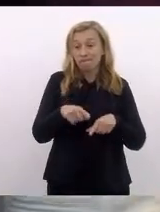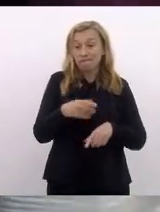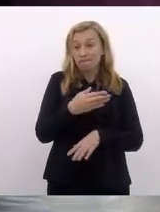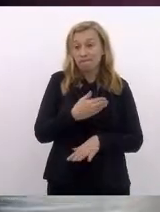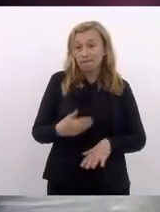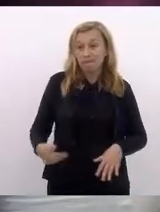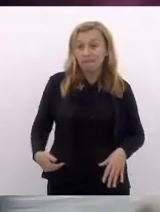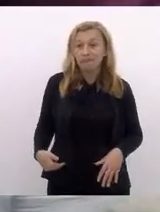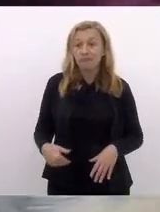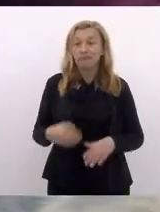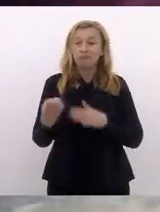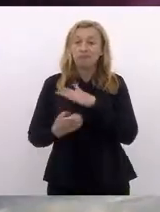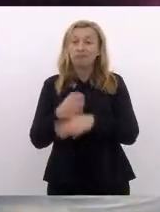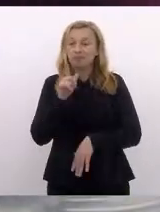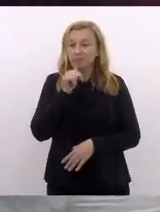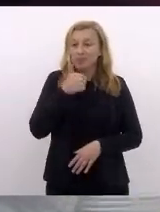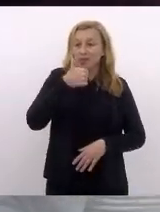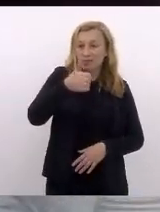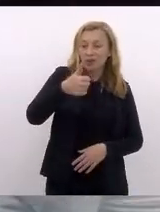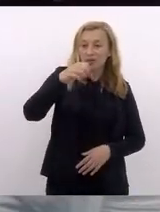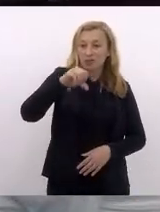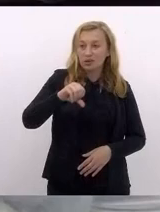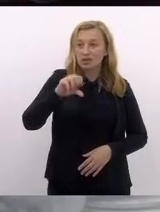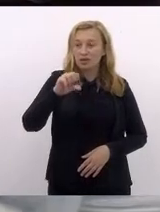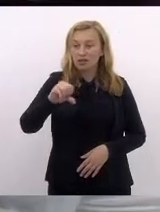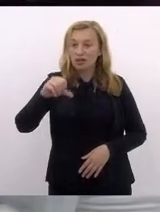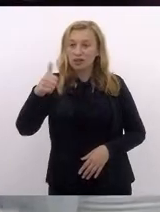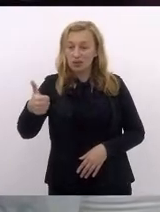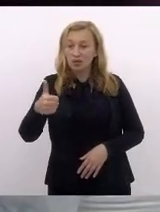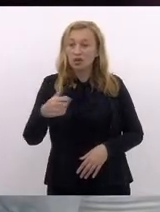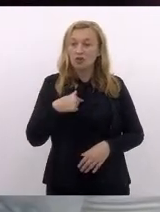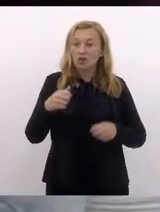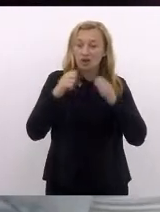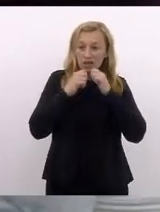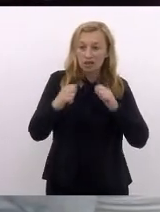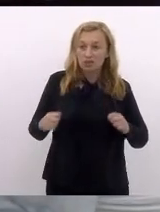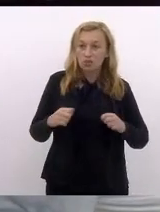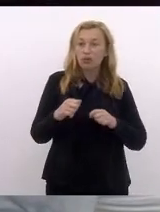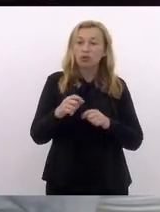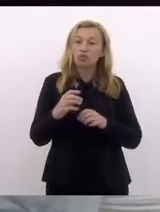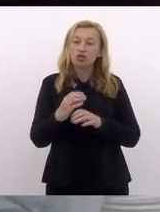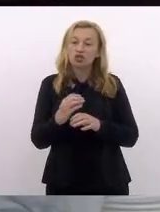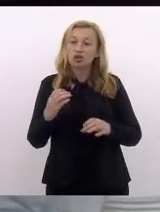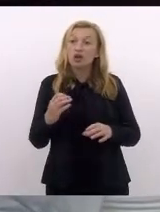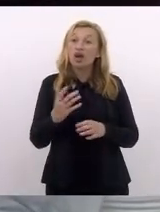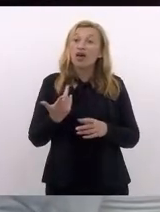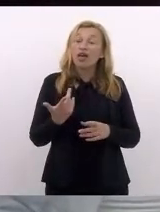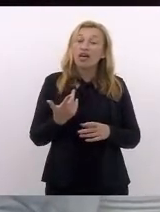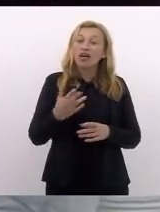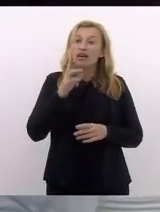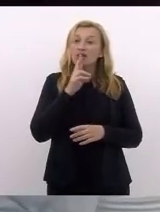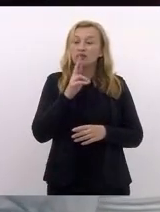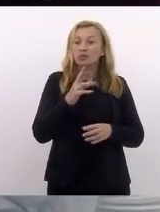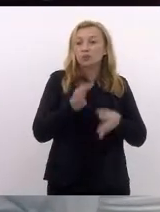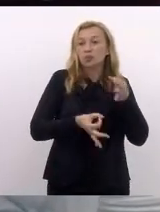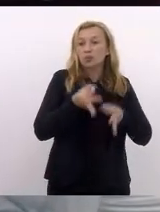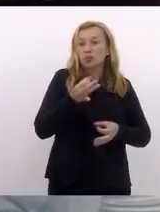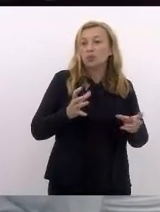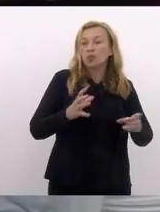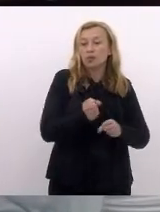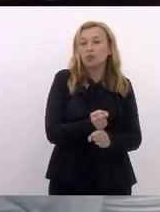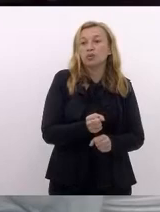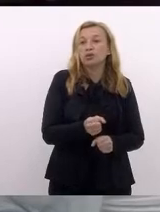foi na Cedae em 1998 foi assessor como Engenheiro respondendo ao Tribunal de Contas